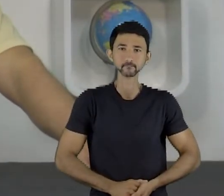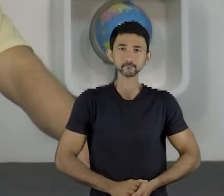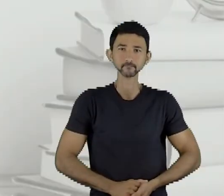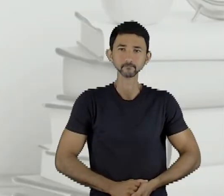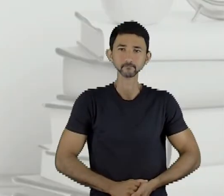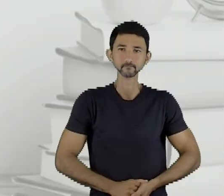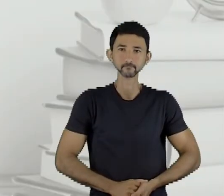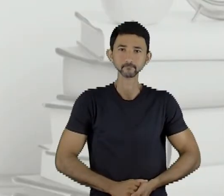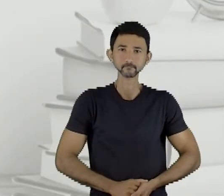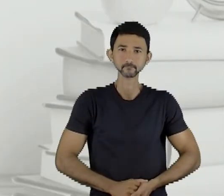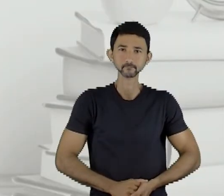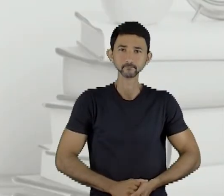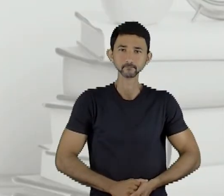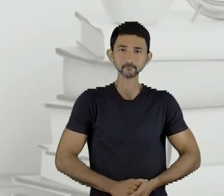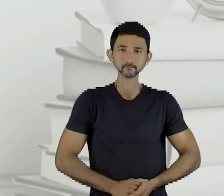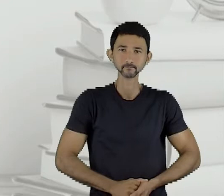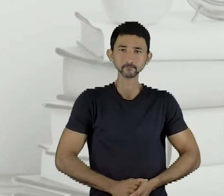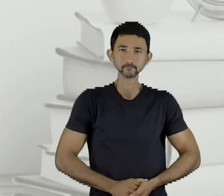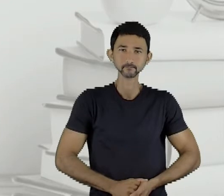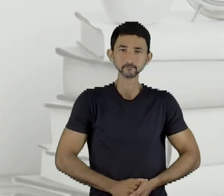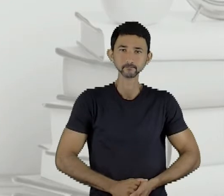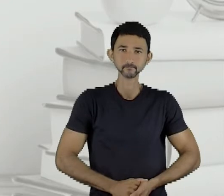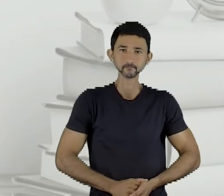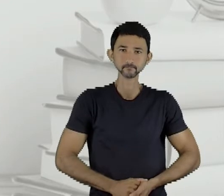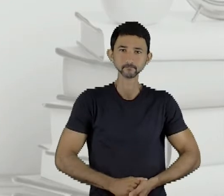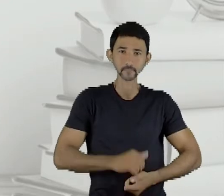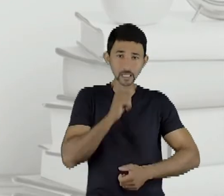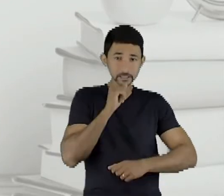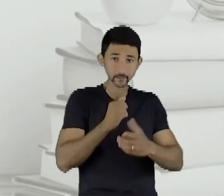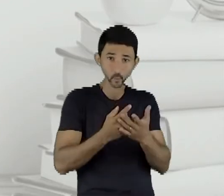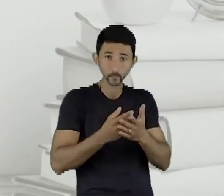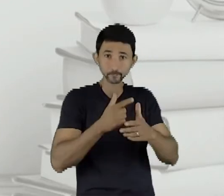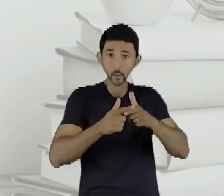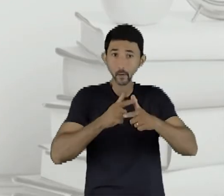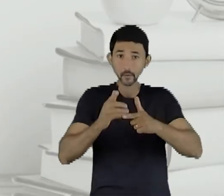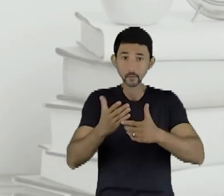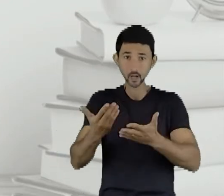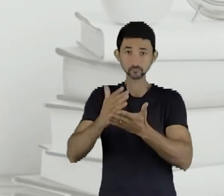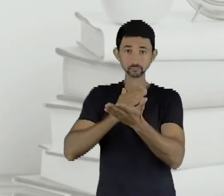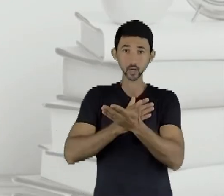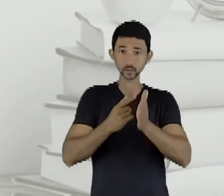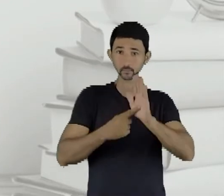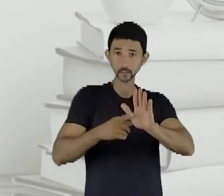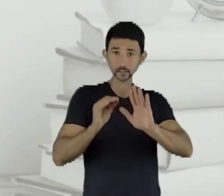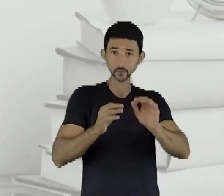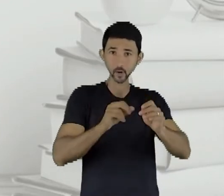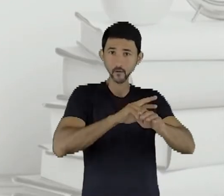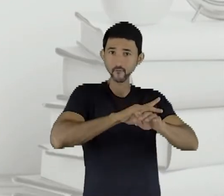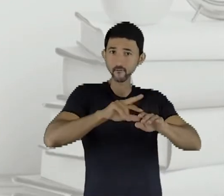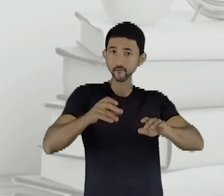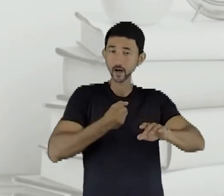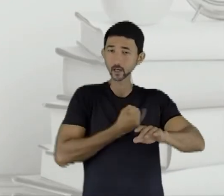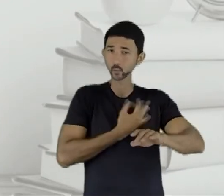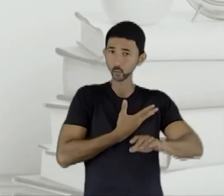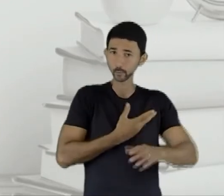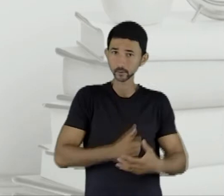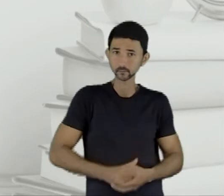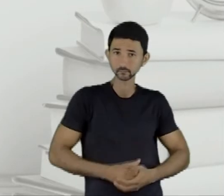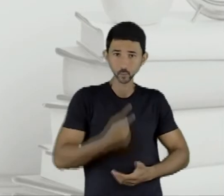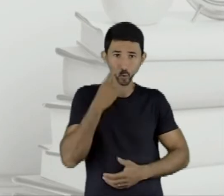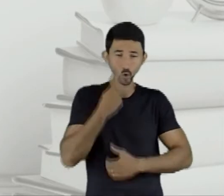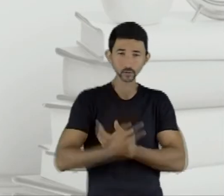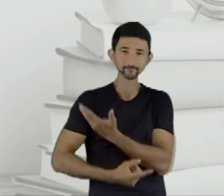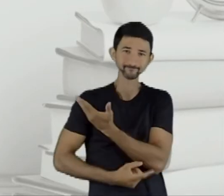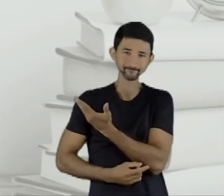comigo. Nas situações apresentadas anteriormente, temos diversos números.